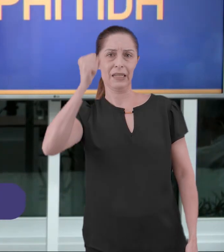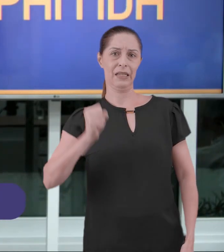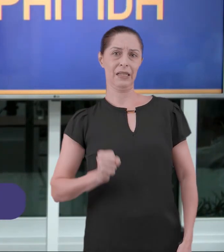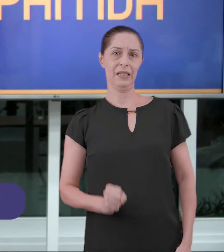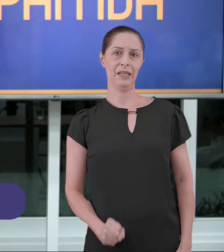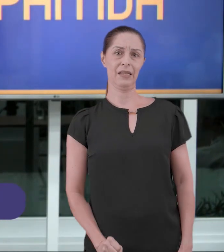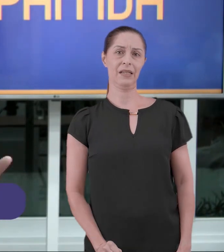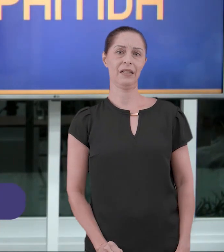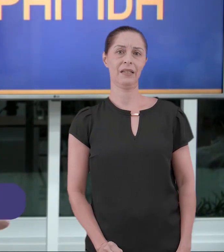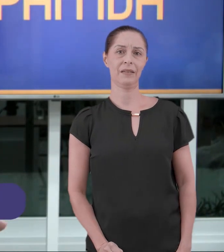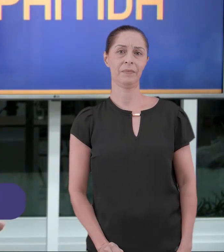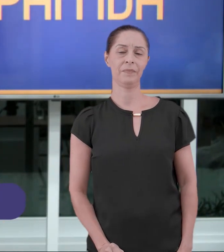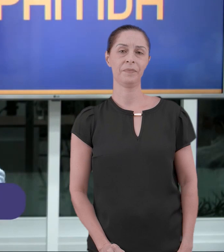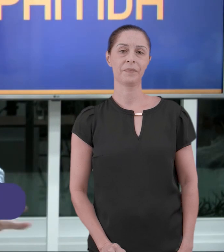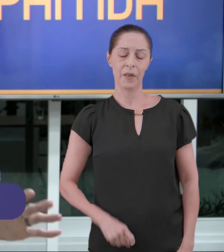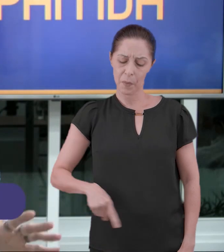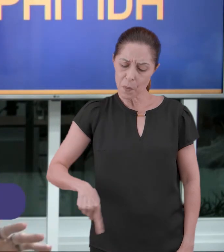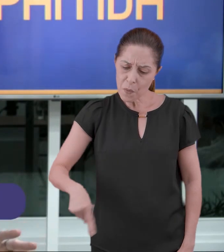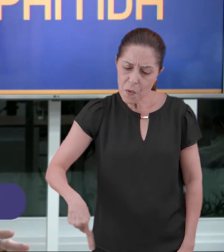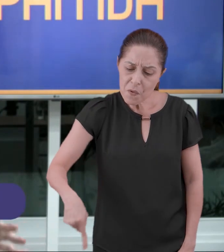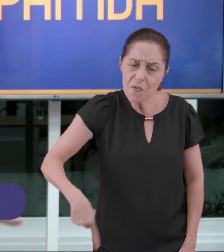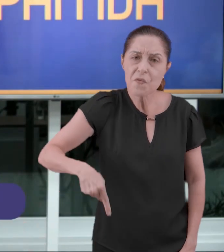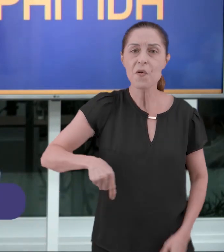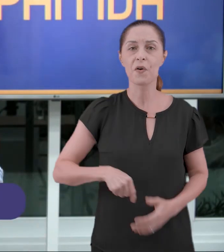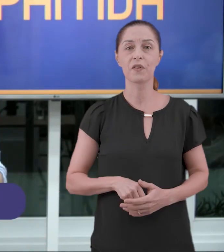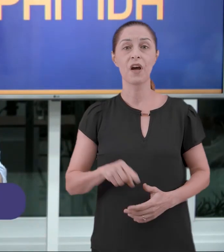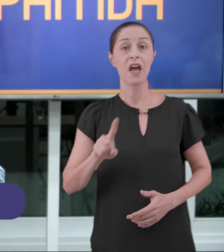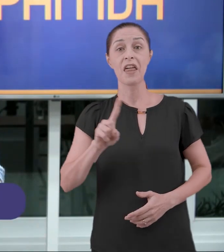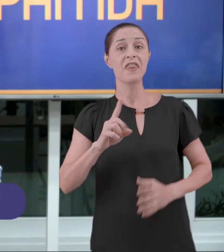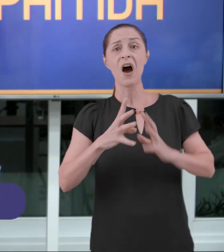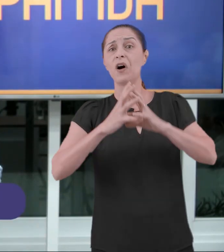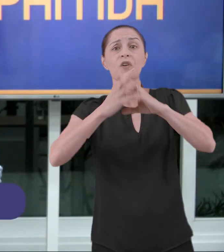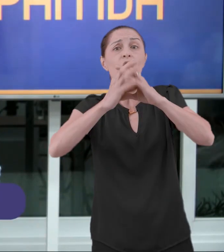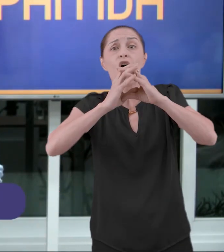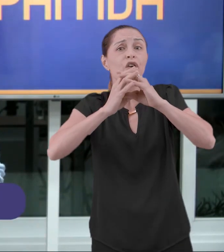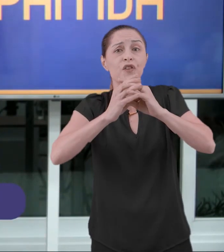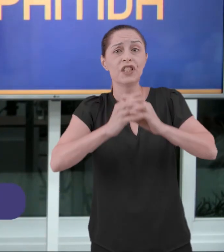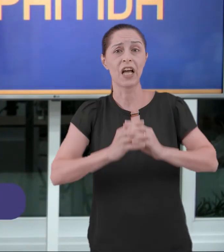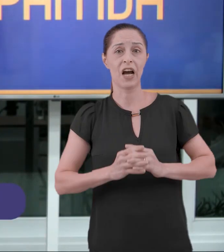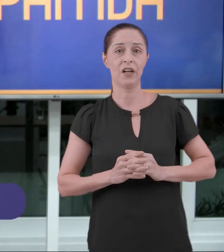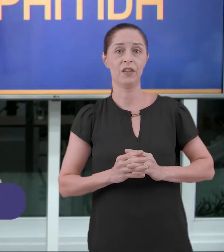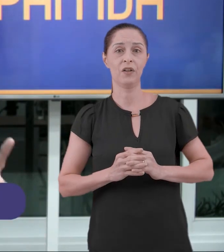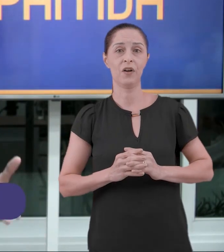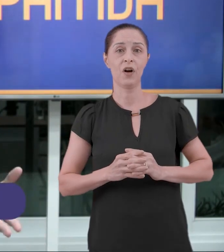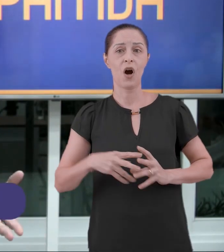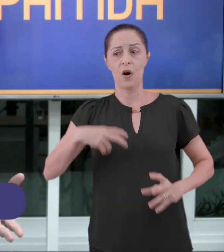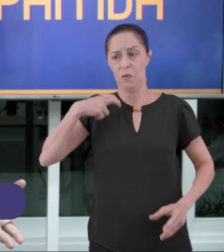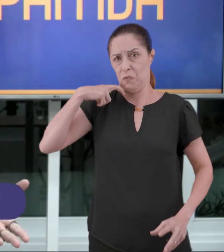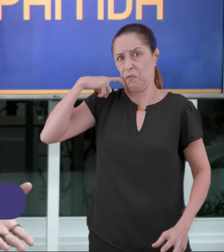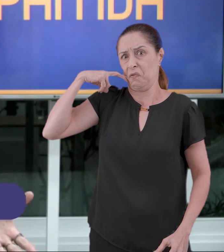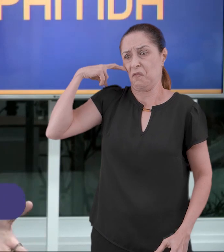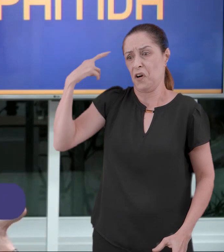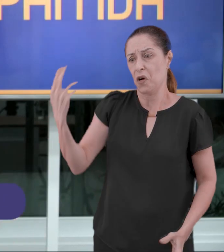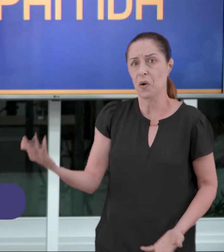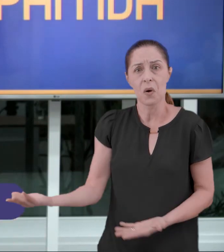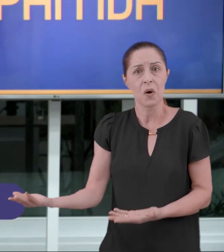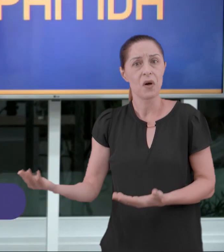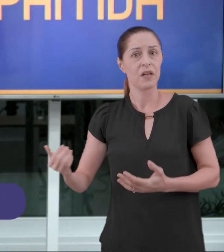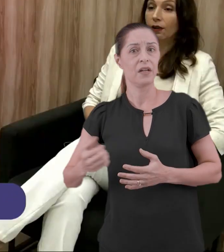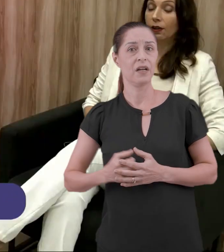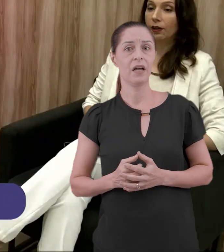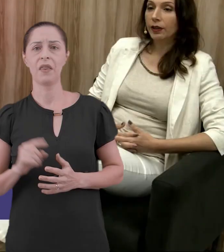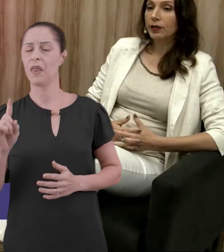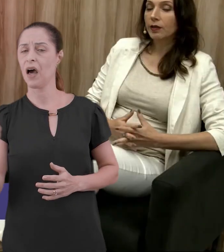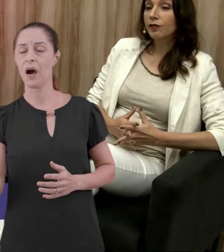estudar mesmo a profundo o caso, né? E não confundir e não tornar desconfortável uma situação que muitas vezes é natural, não é?